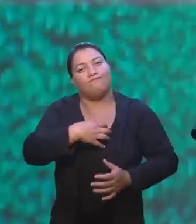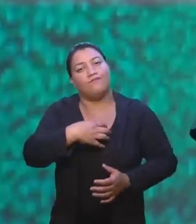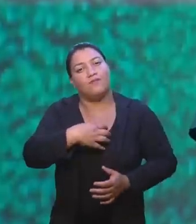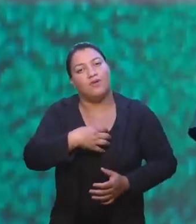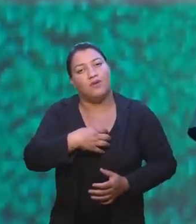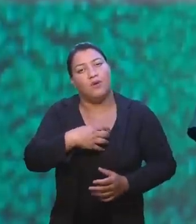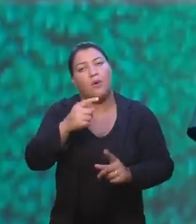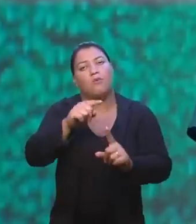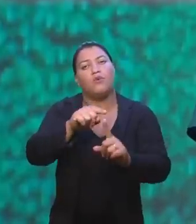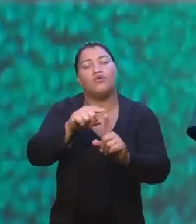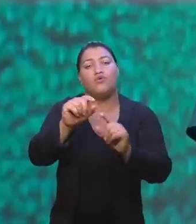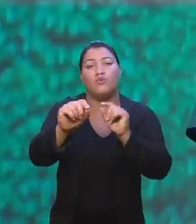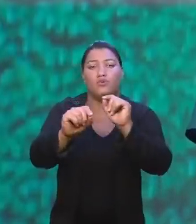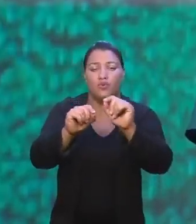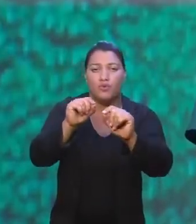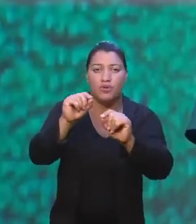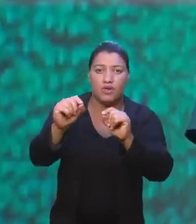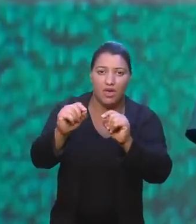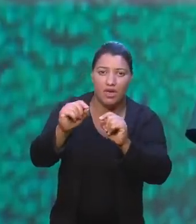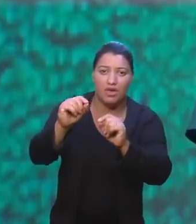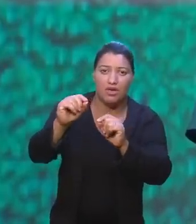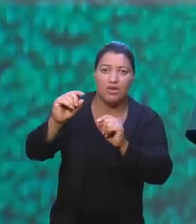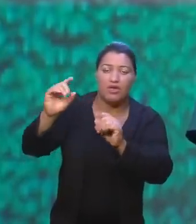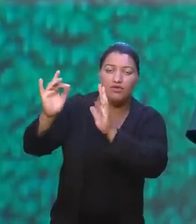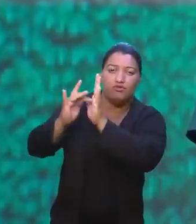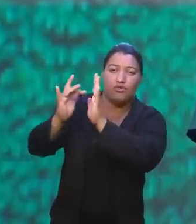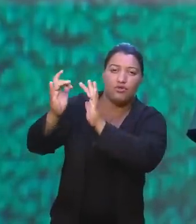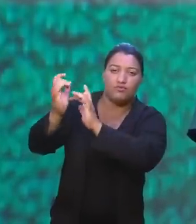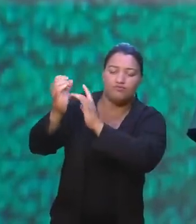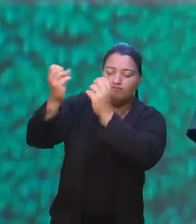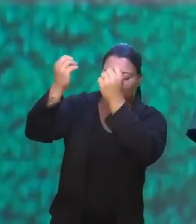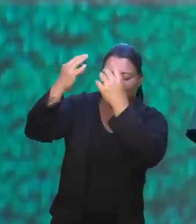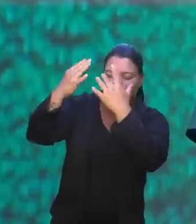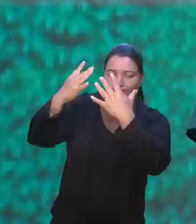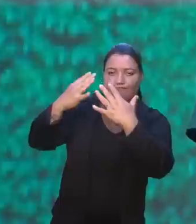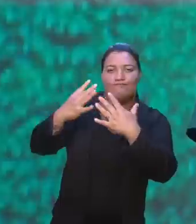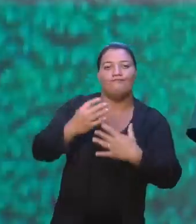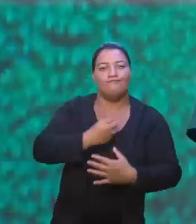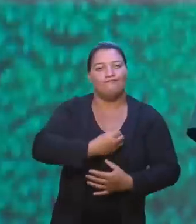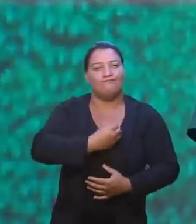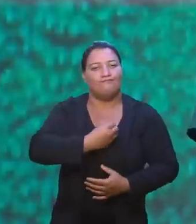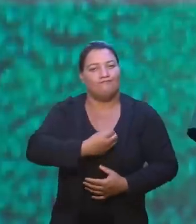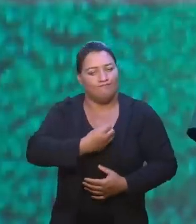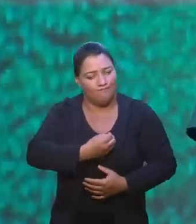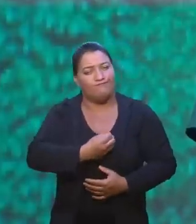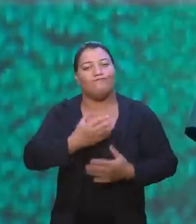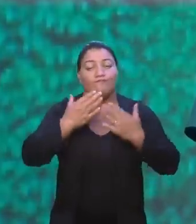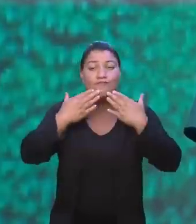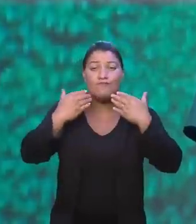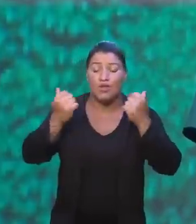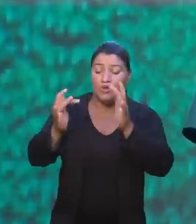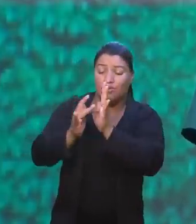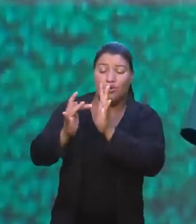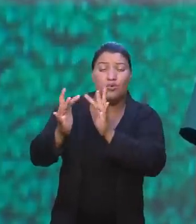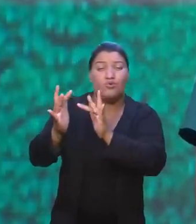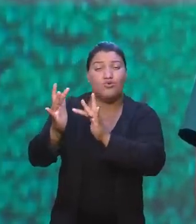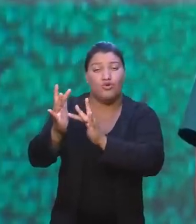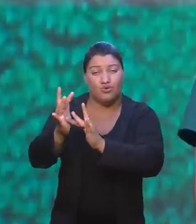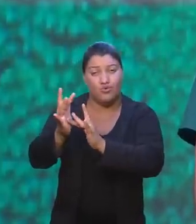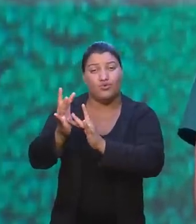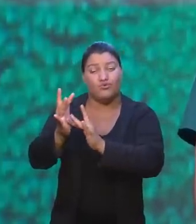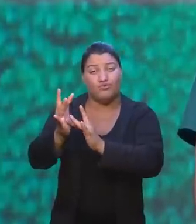de que gradativamente a Tua luz possa brilhar em nossas vidas. Envolve, Jesus, em